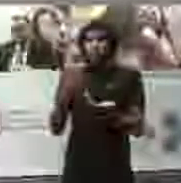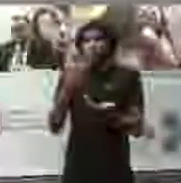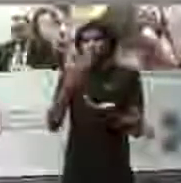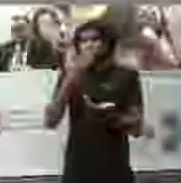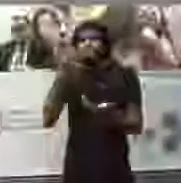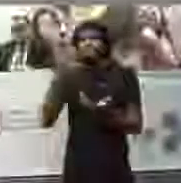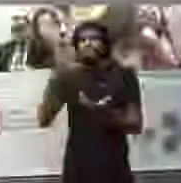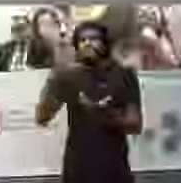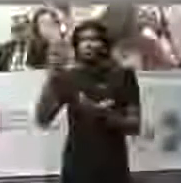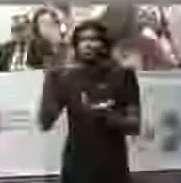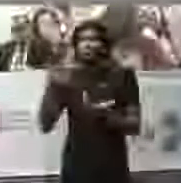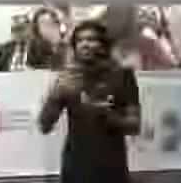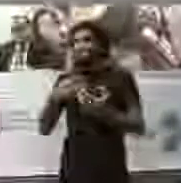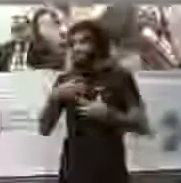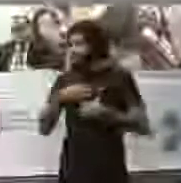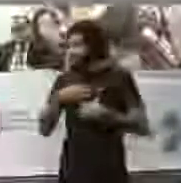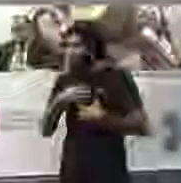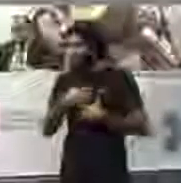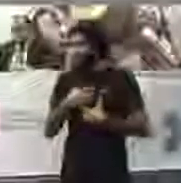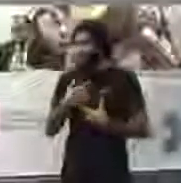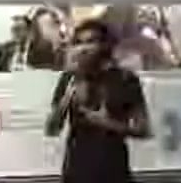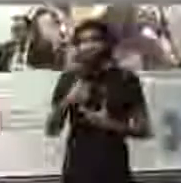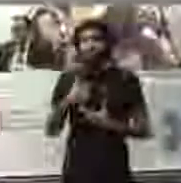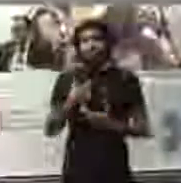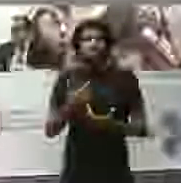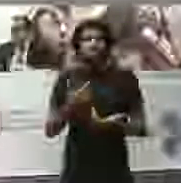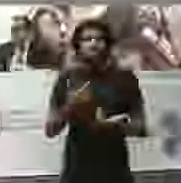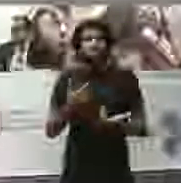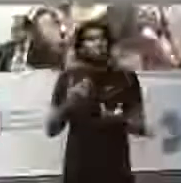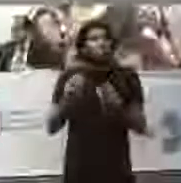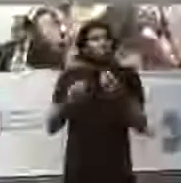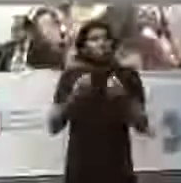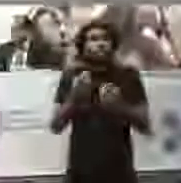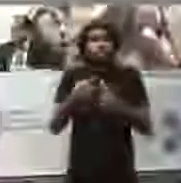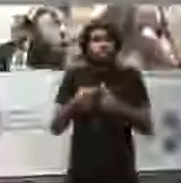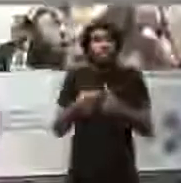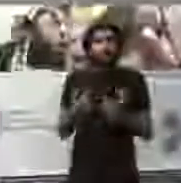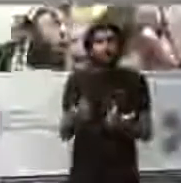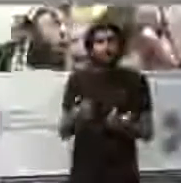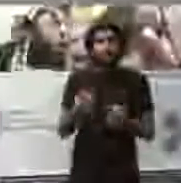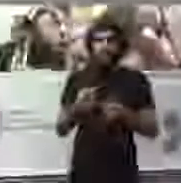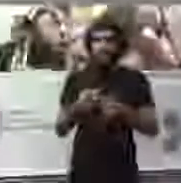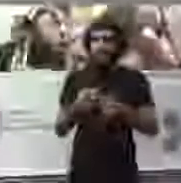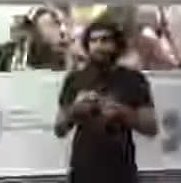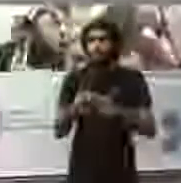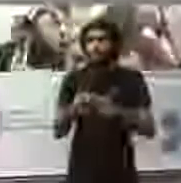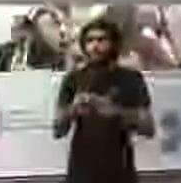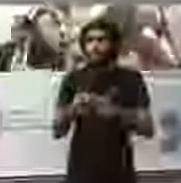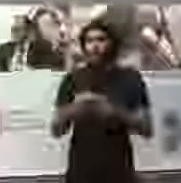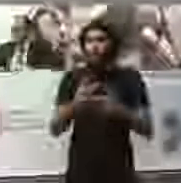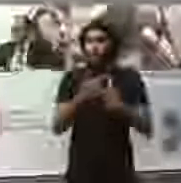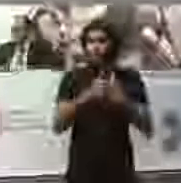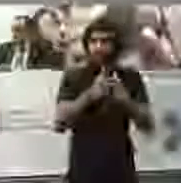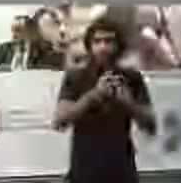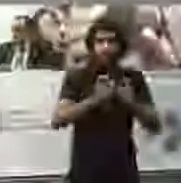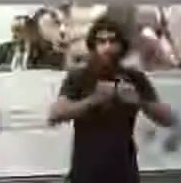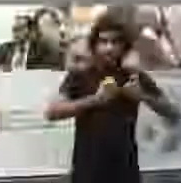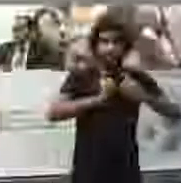constrangimento é que a gente fica sujeito porque na verdade é uma ação de improbidade movida